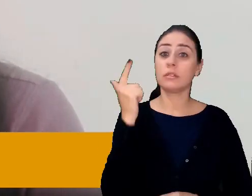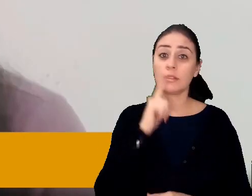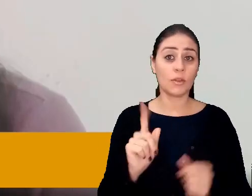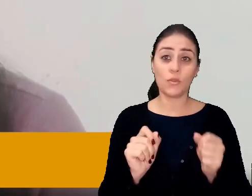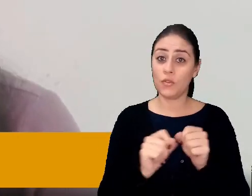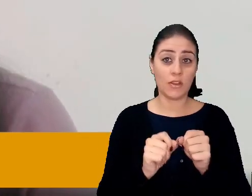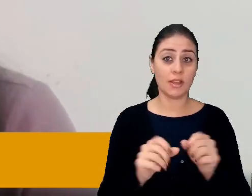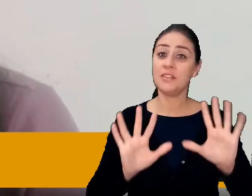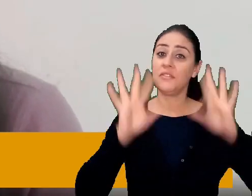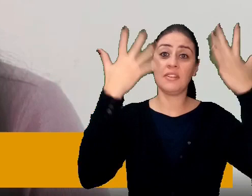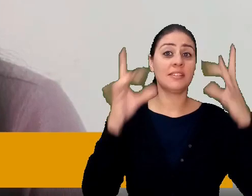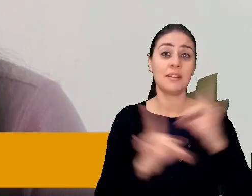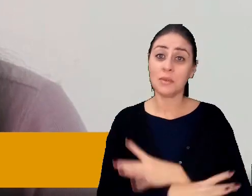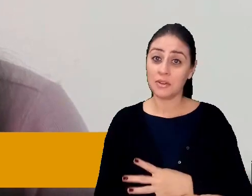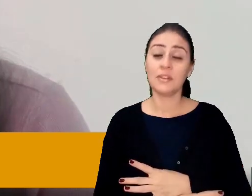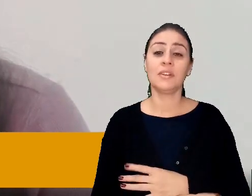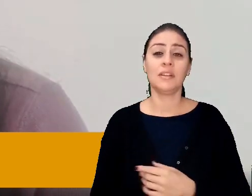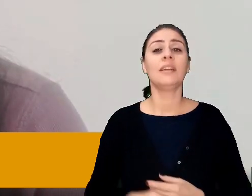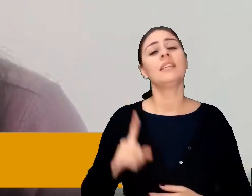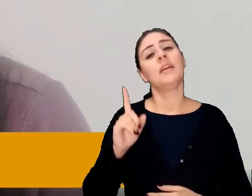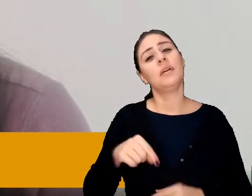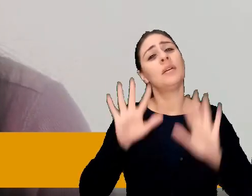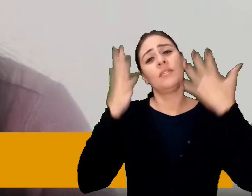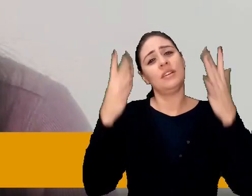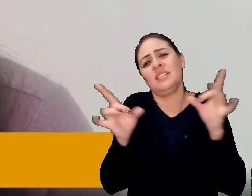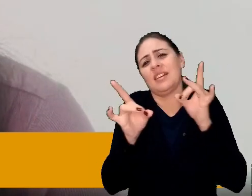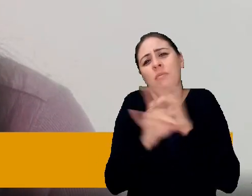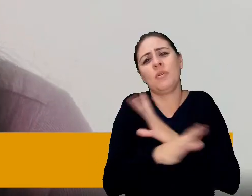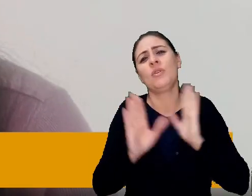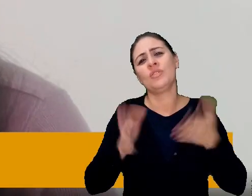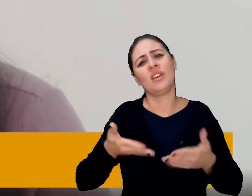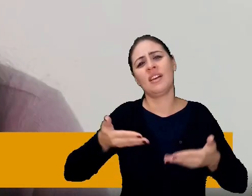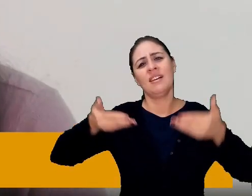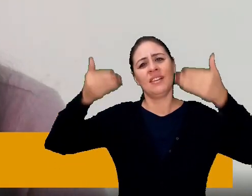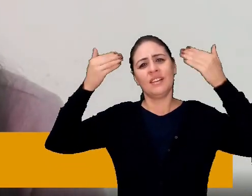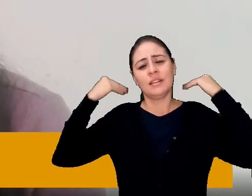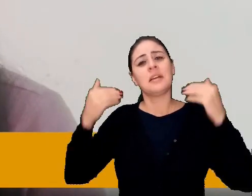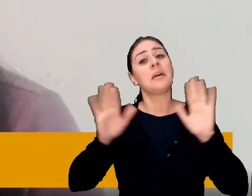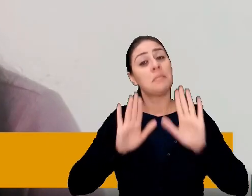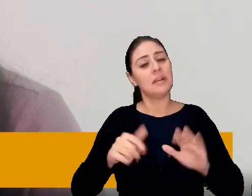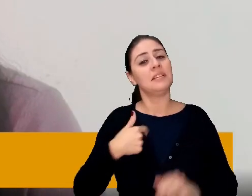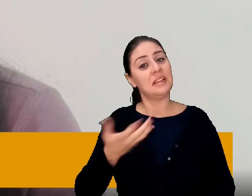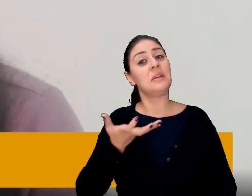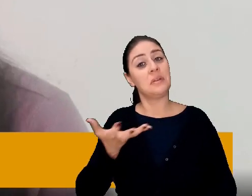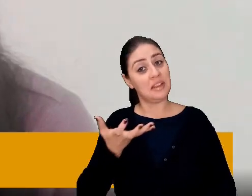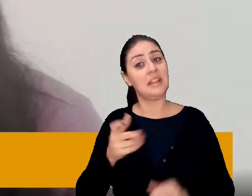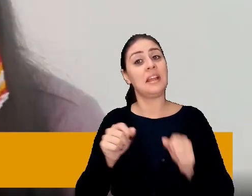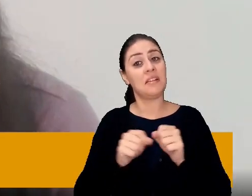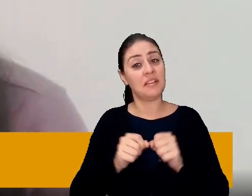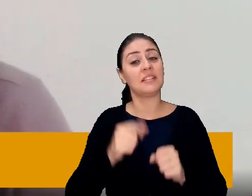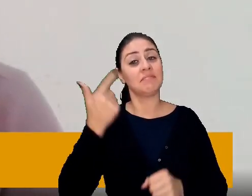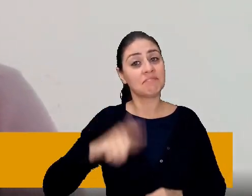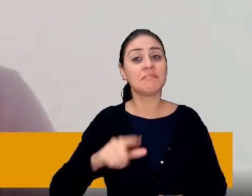acabou a festa, não teve a festa. Então é um ritual que a gente não pratica mais, mas é um ritual que eu gostaria muito de participar se um dia